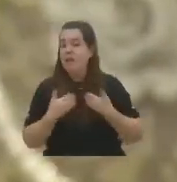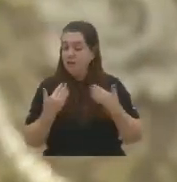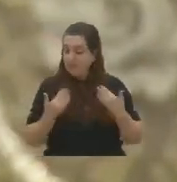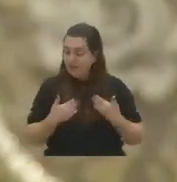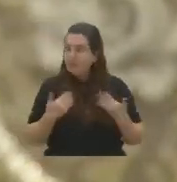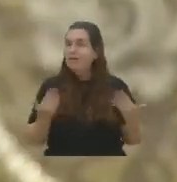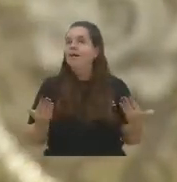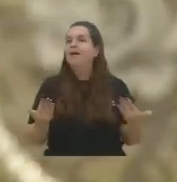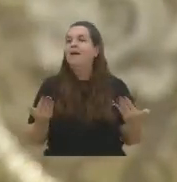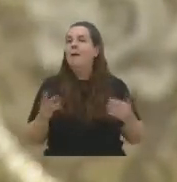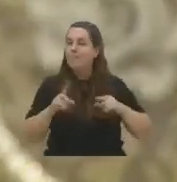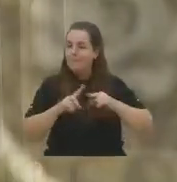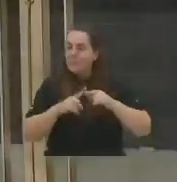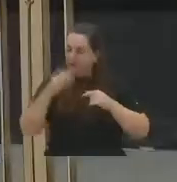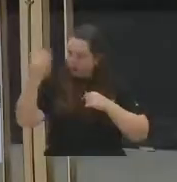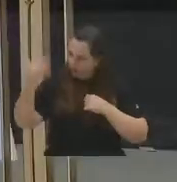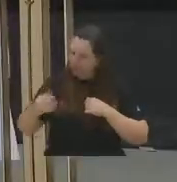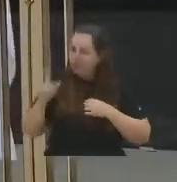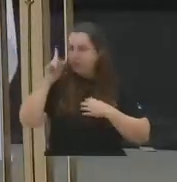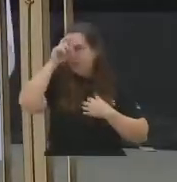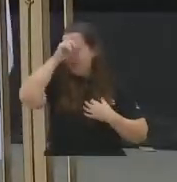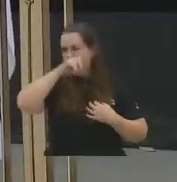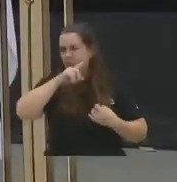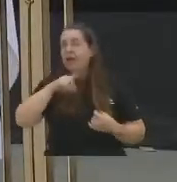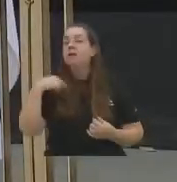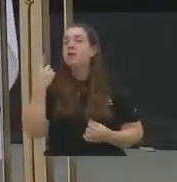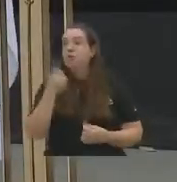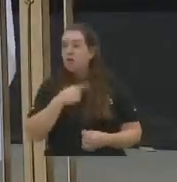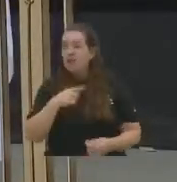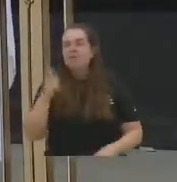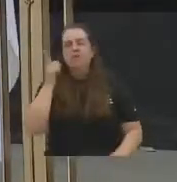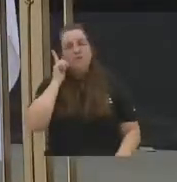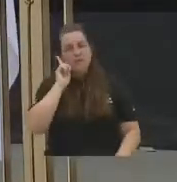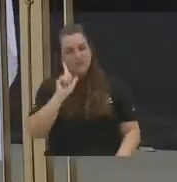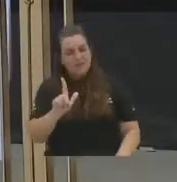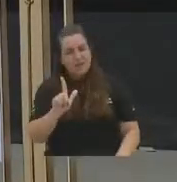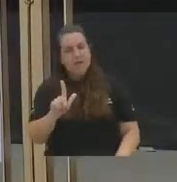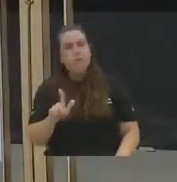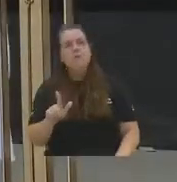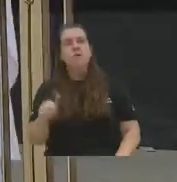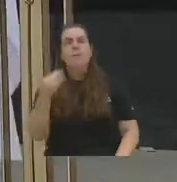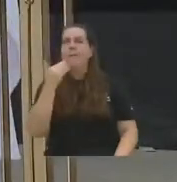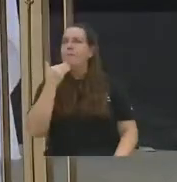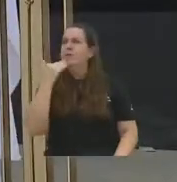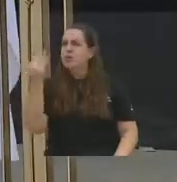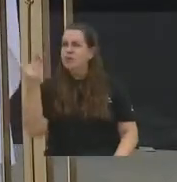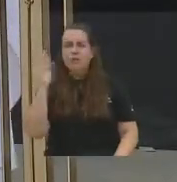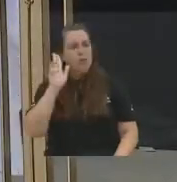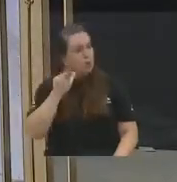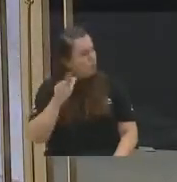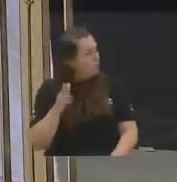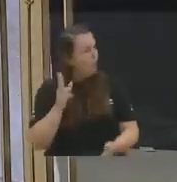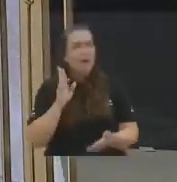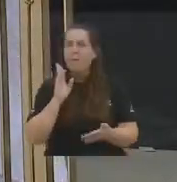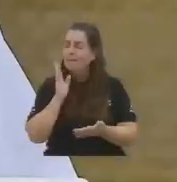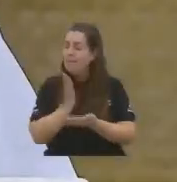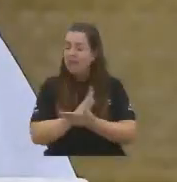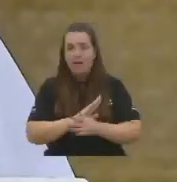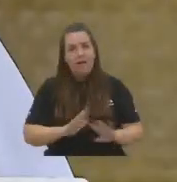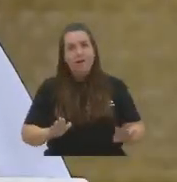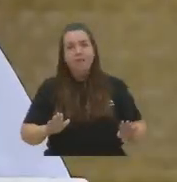das dificuldades ela se desdobre ainda em súplica incessante diante de